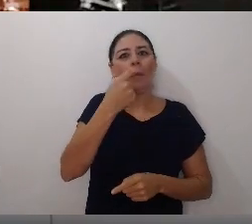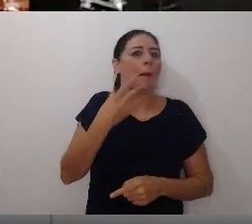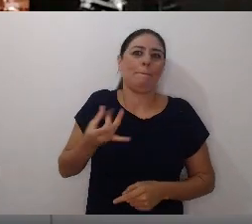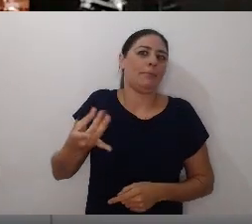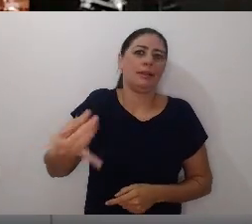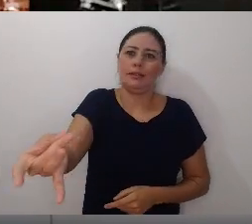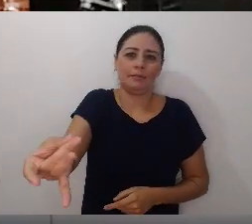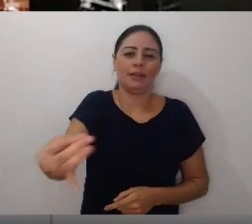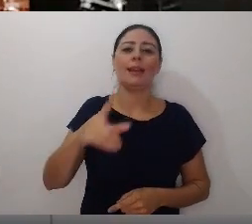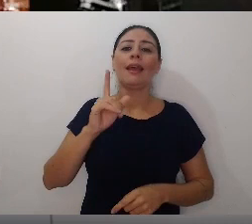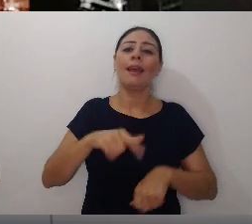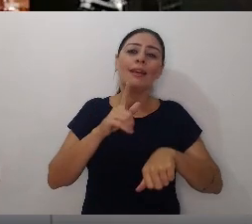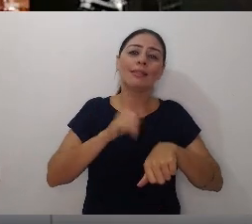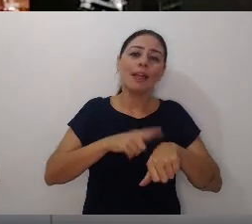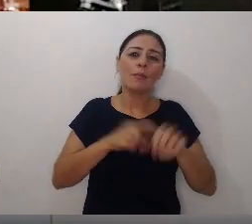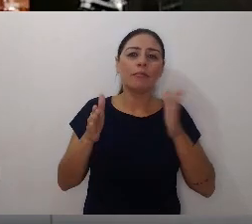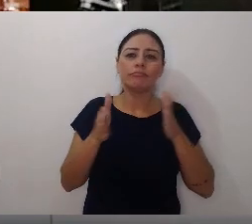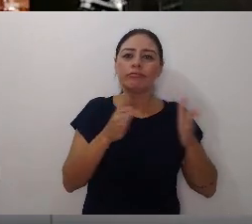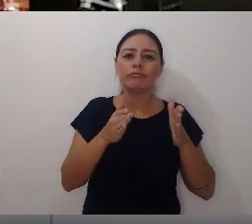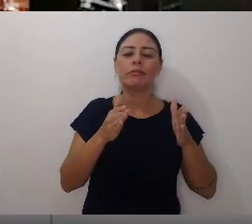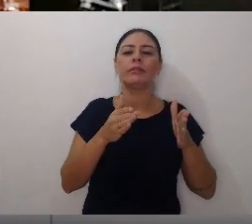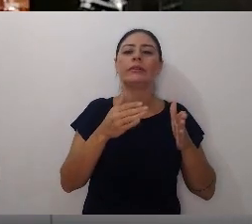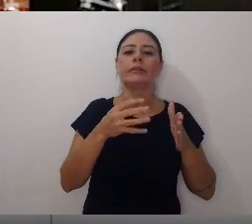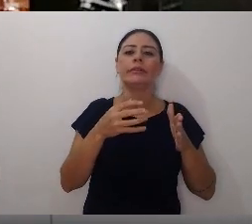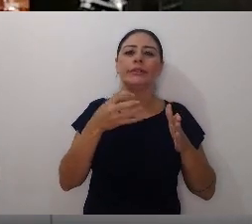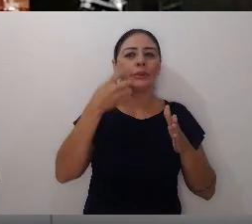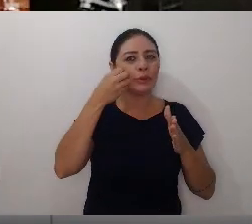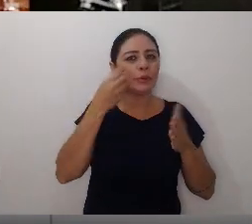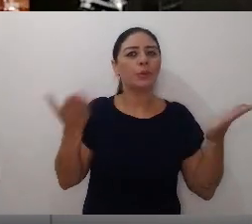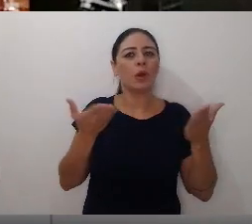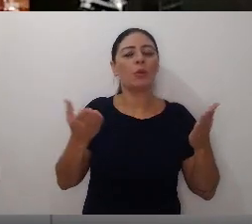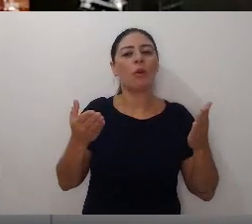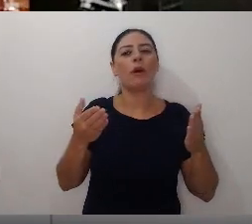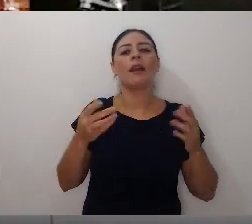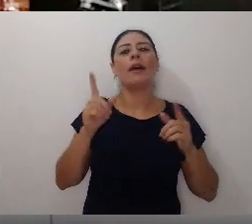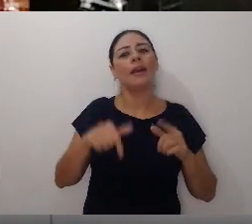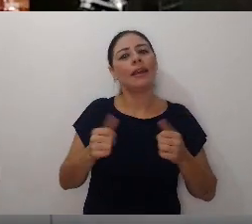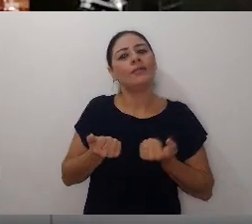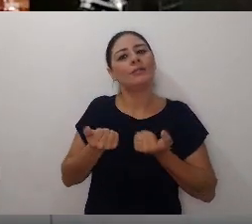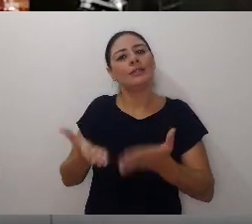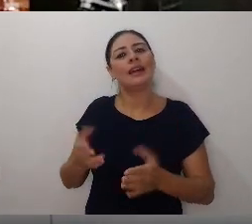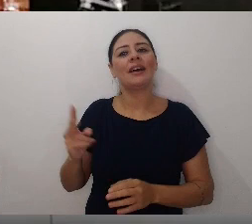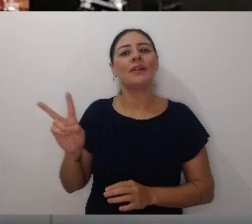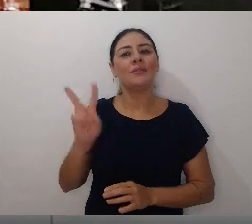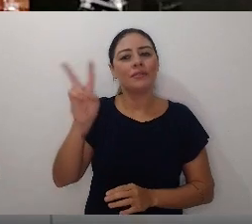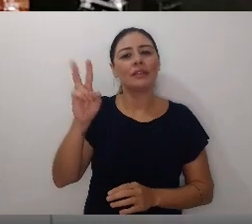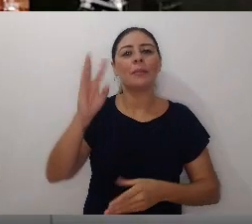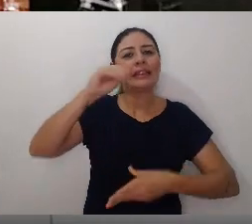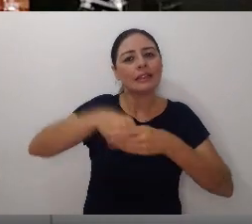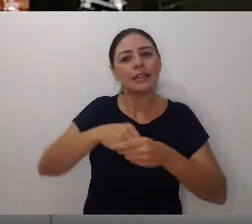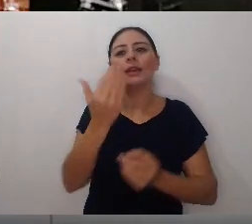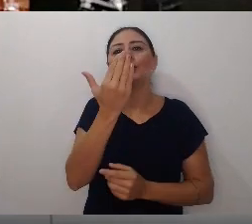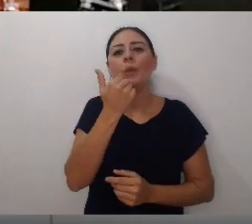está fazendo um ganho permanente para o seu filho, porque ele não vai tomar polivitamínico para o resto da vida. O ganho